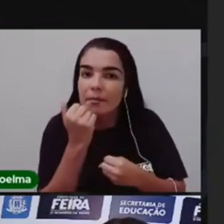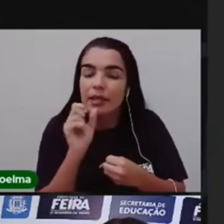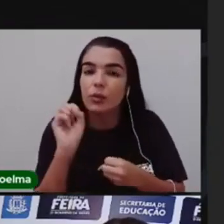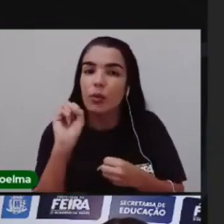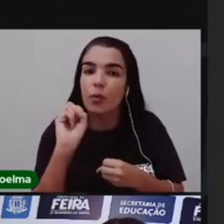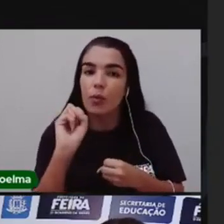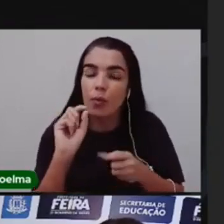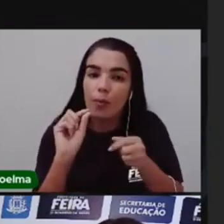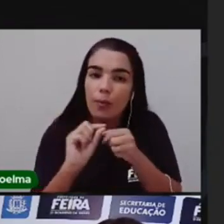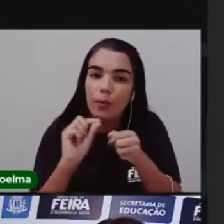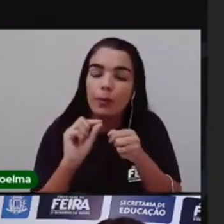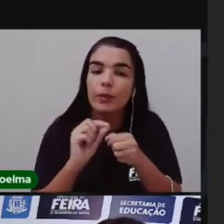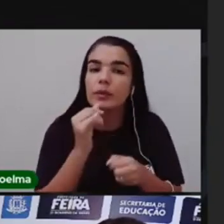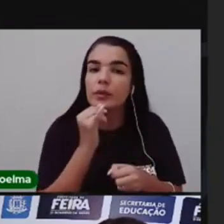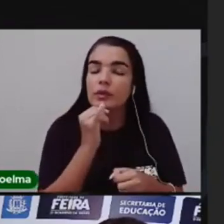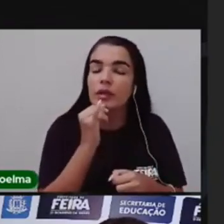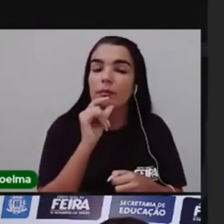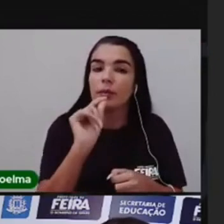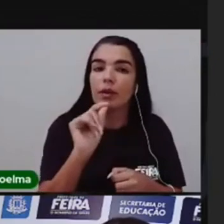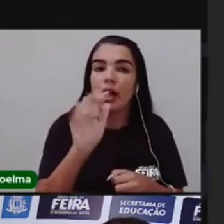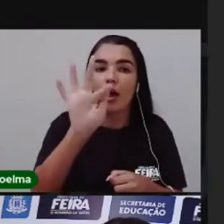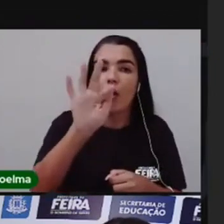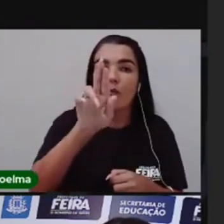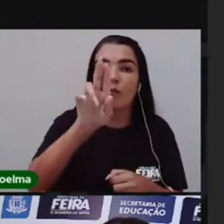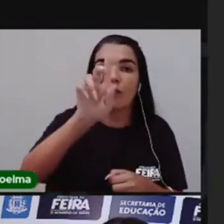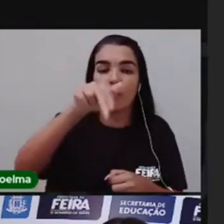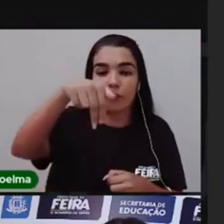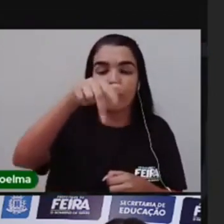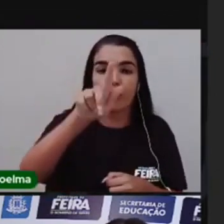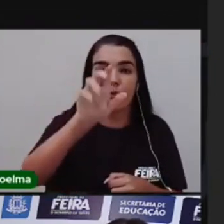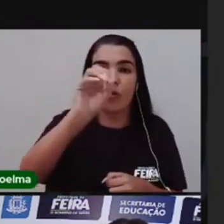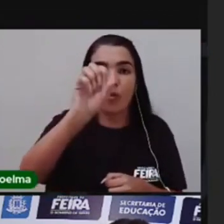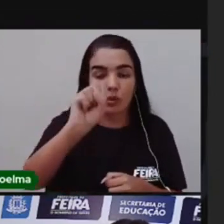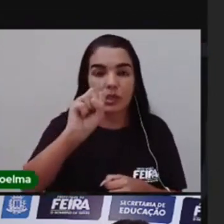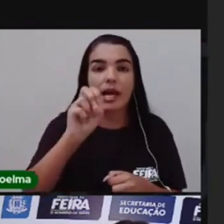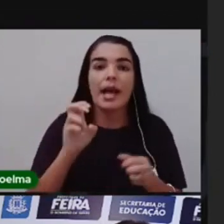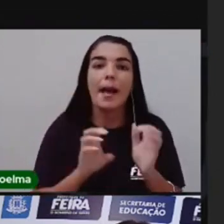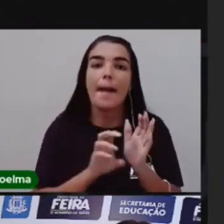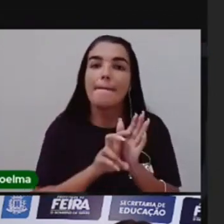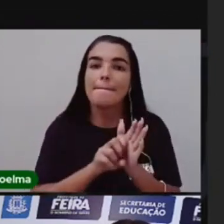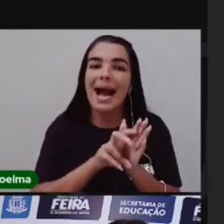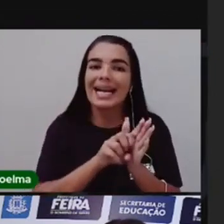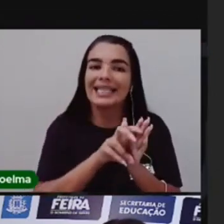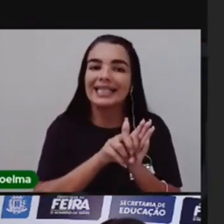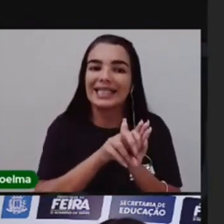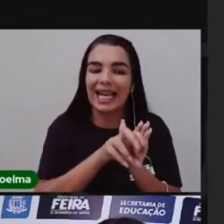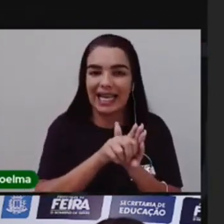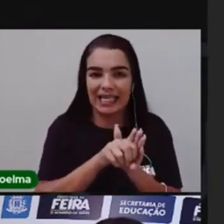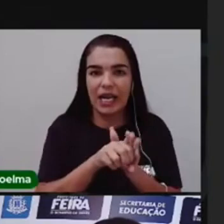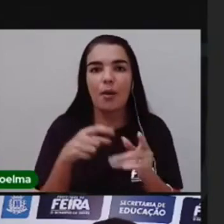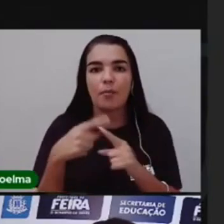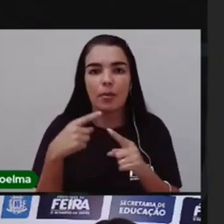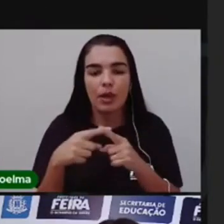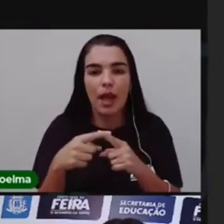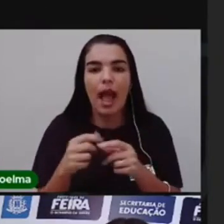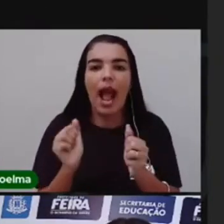as bactérias. São chamados de decompositores, porque eles decompõem a matéria